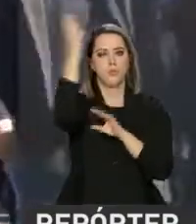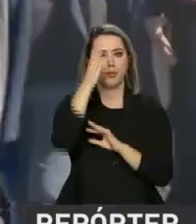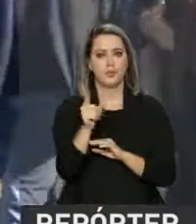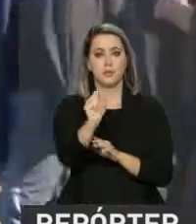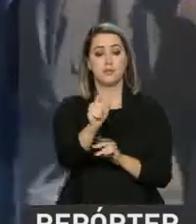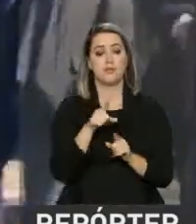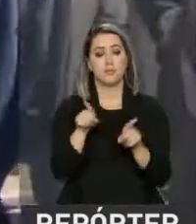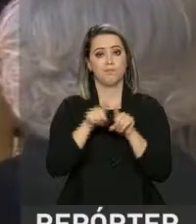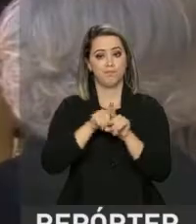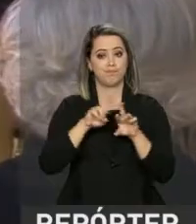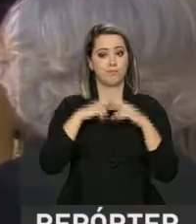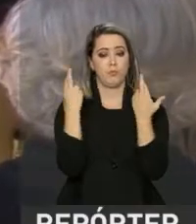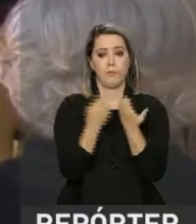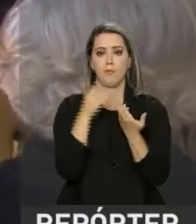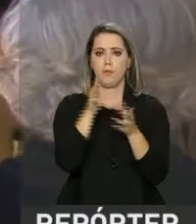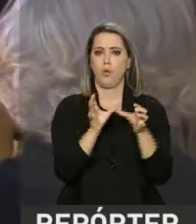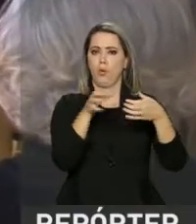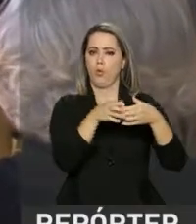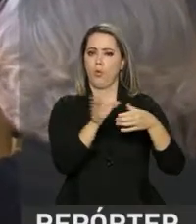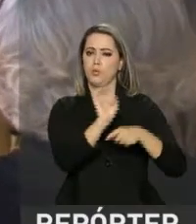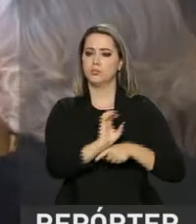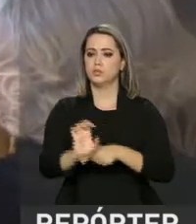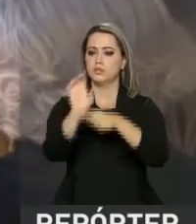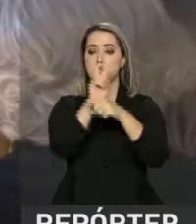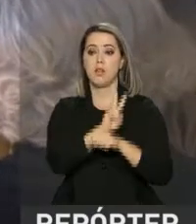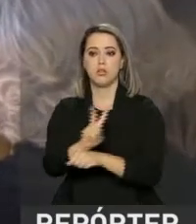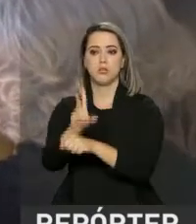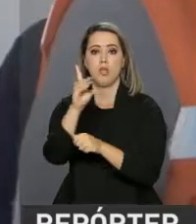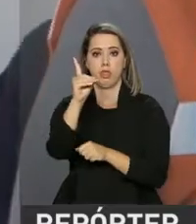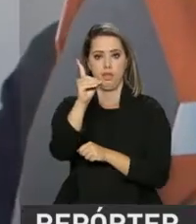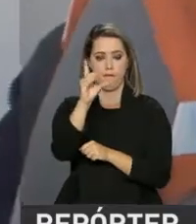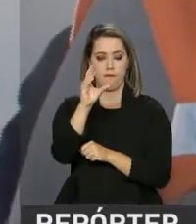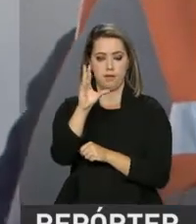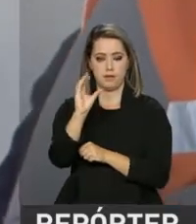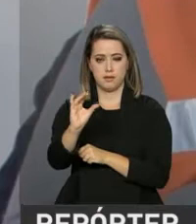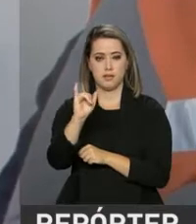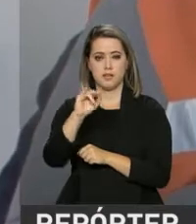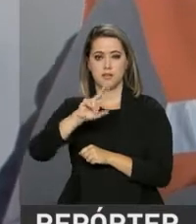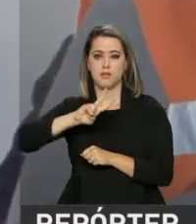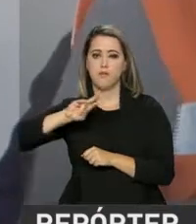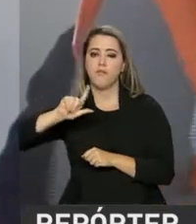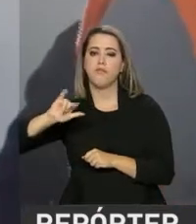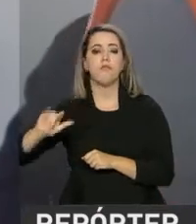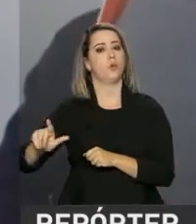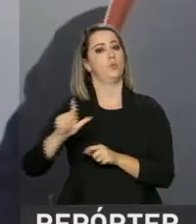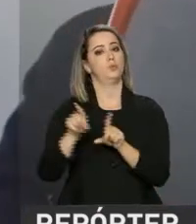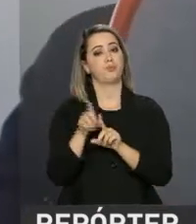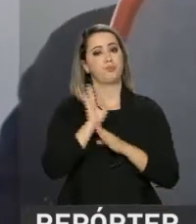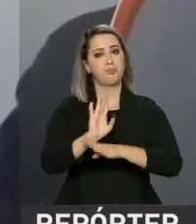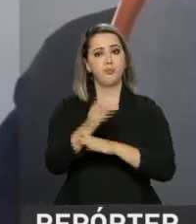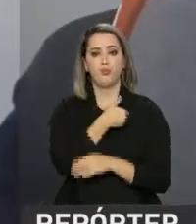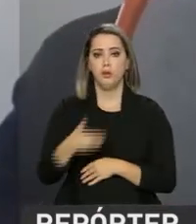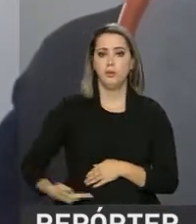também se reuniram com as equipes estaduais de defesa civil helder barbalho adiantou apoio do